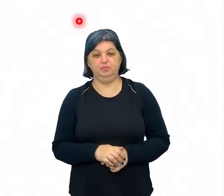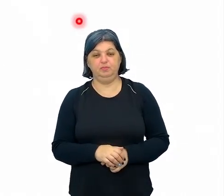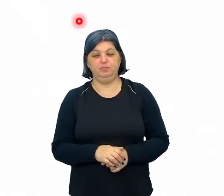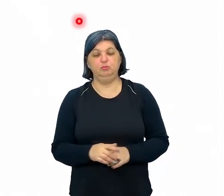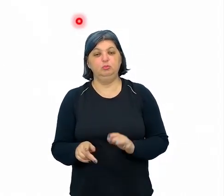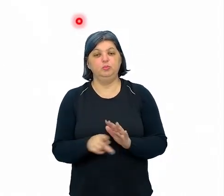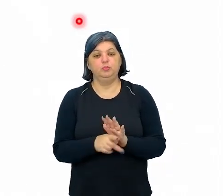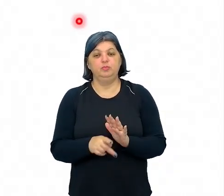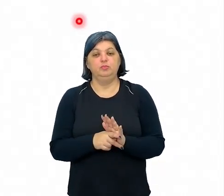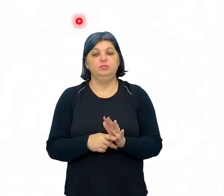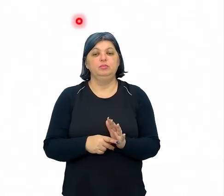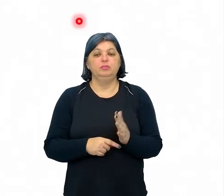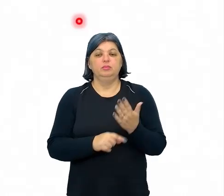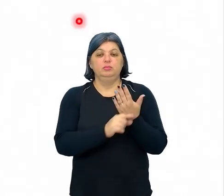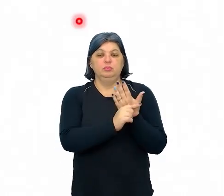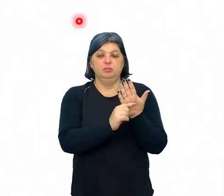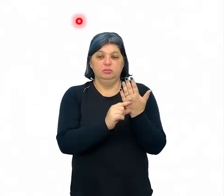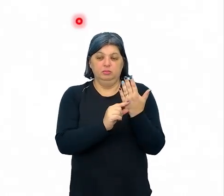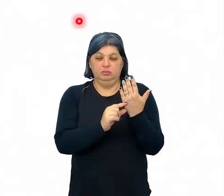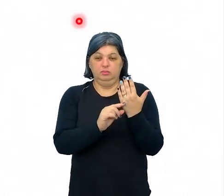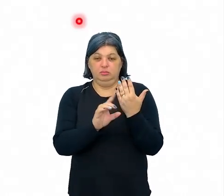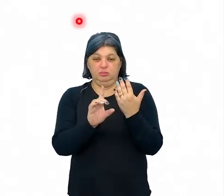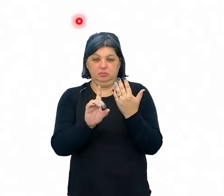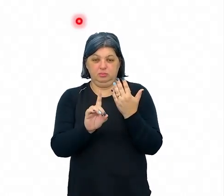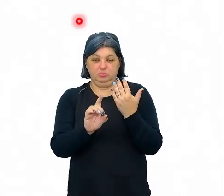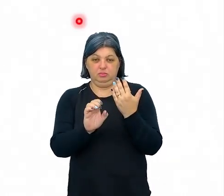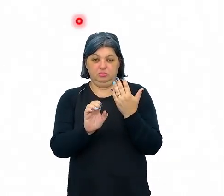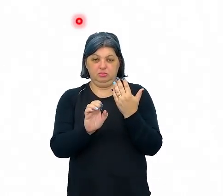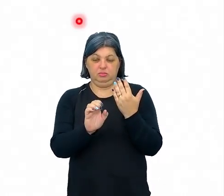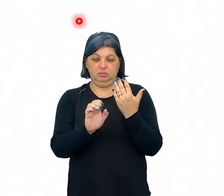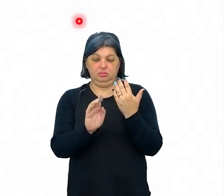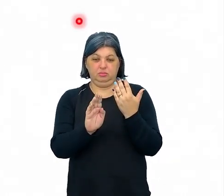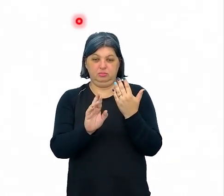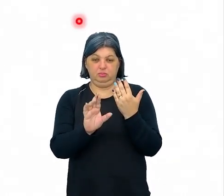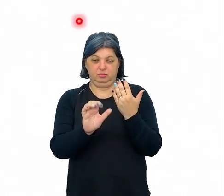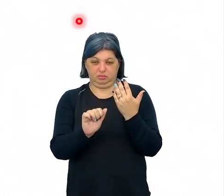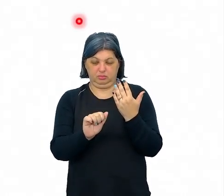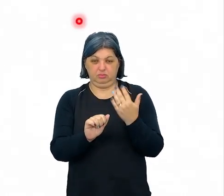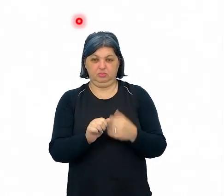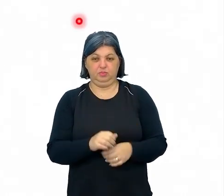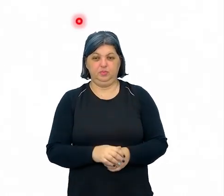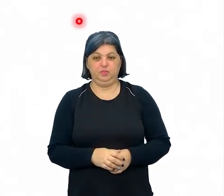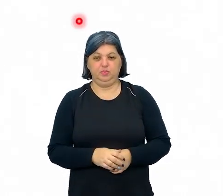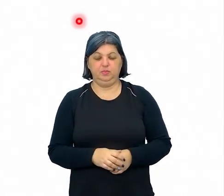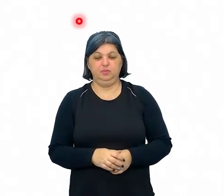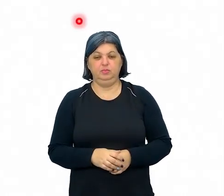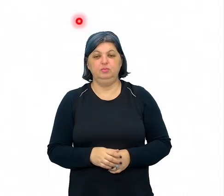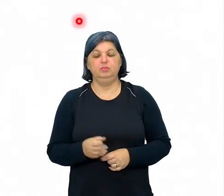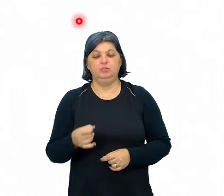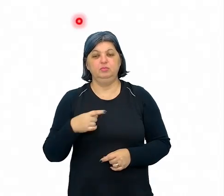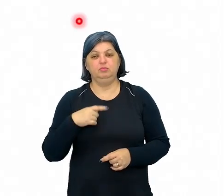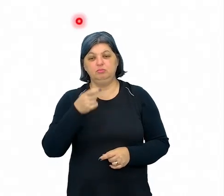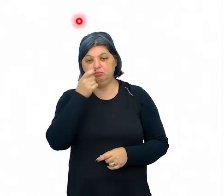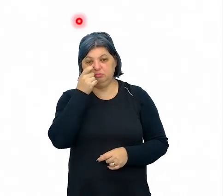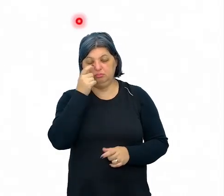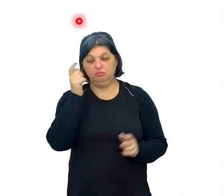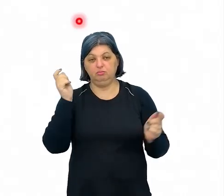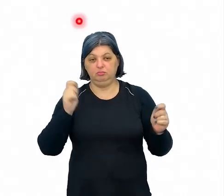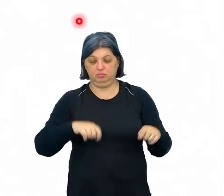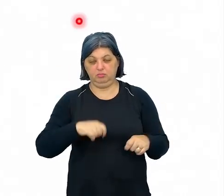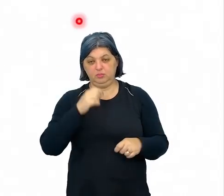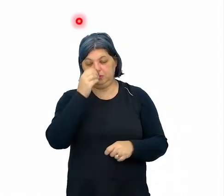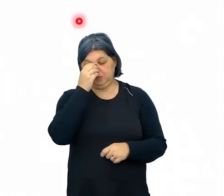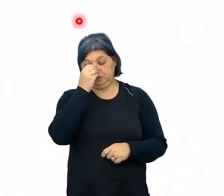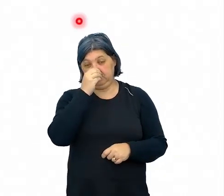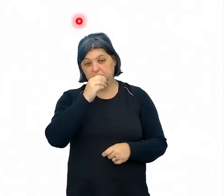Boll, com a Débora Boll, né? Eles trazem a discussão do ensino de polinômios, né? Quem tiver interesse e puder